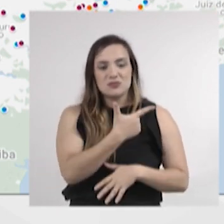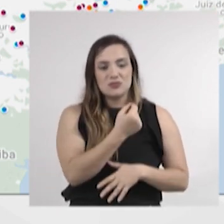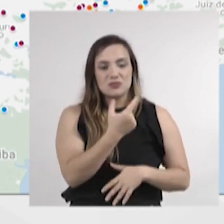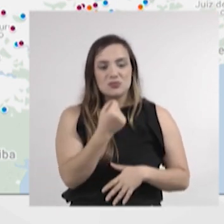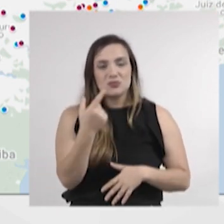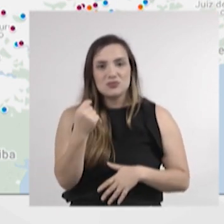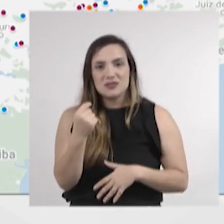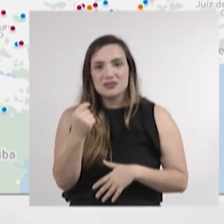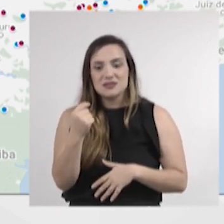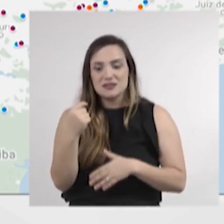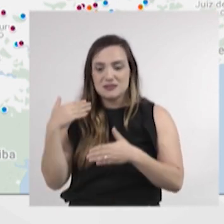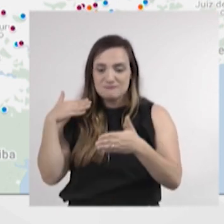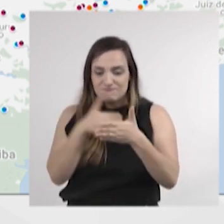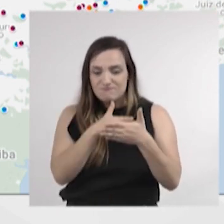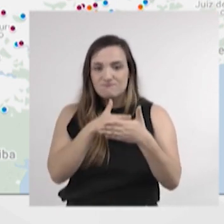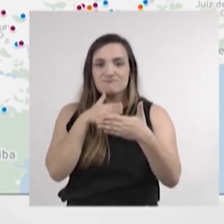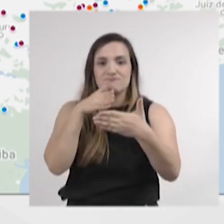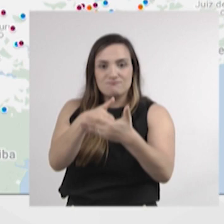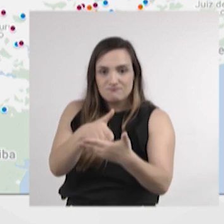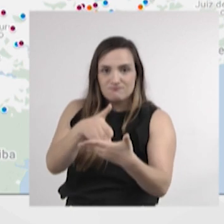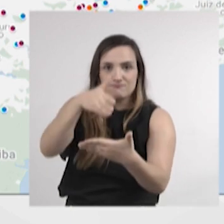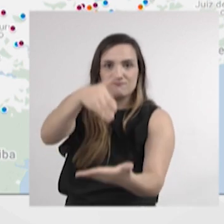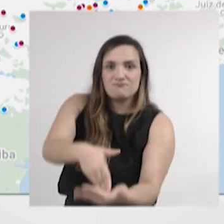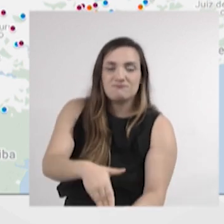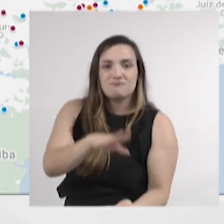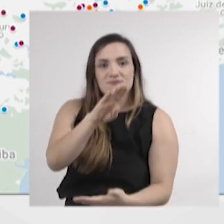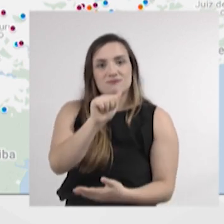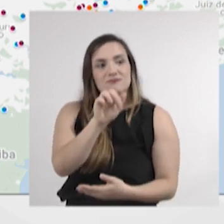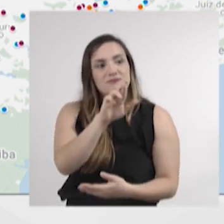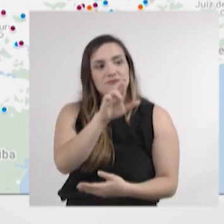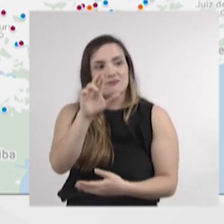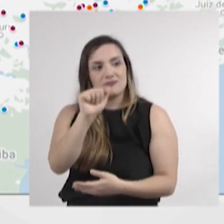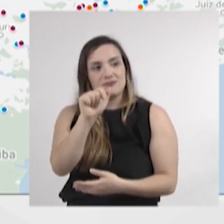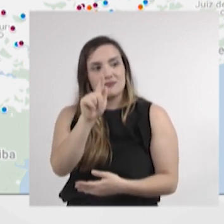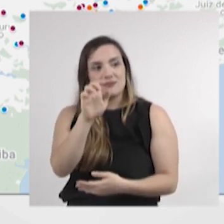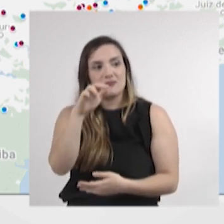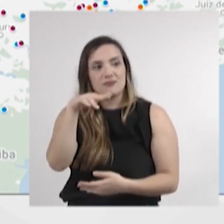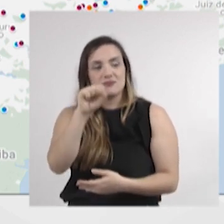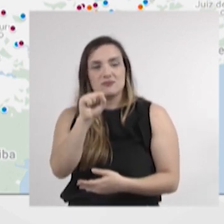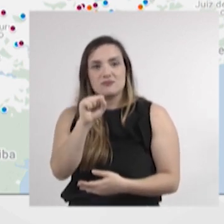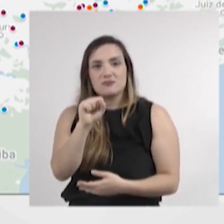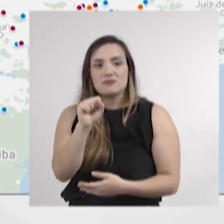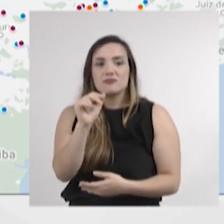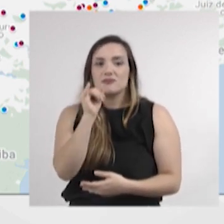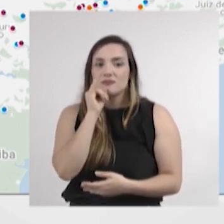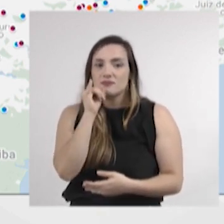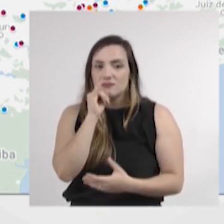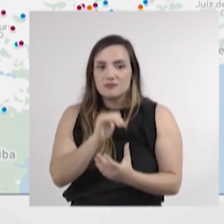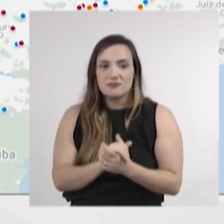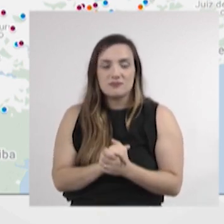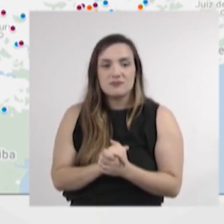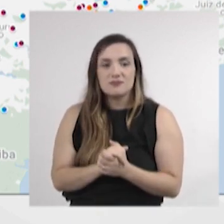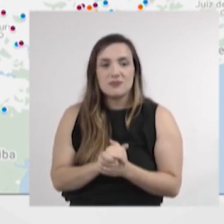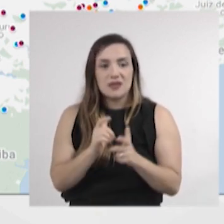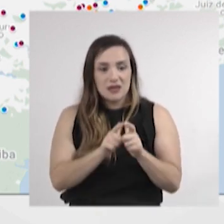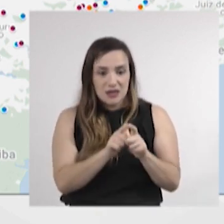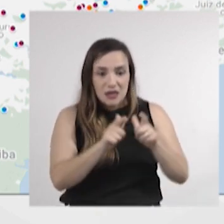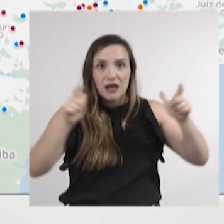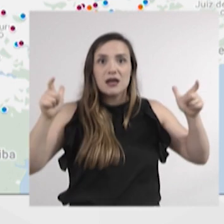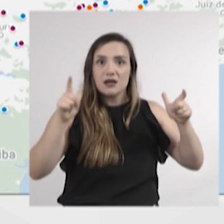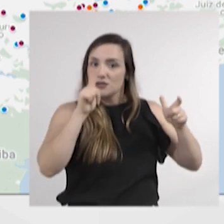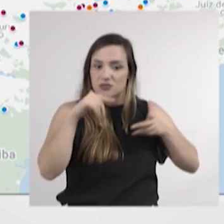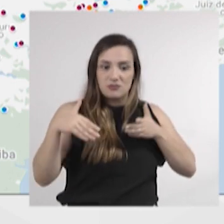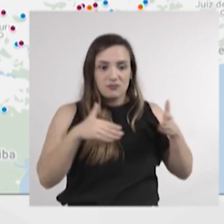a montante da gente. Essa área, esses pontos coloridos aí, ó, são desde o UHS, que são grandes barragens, acima de